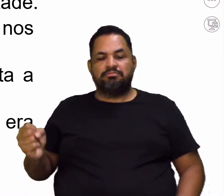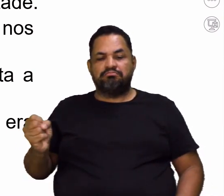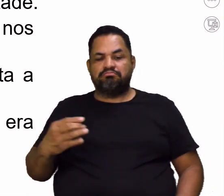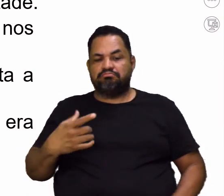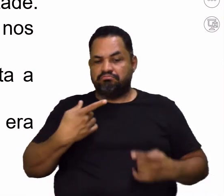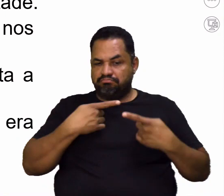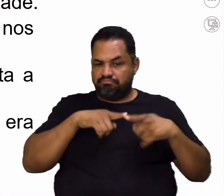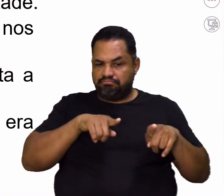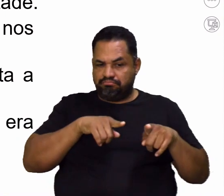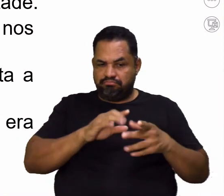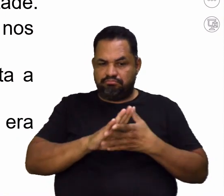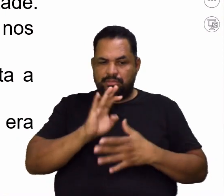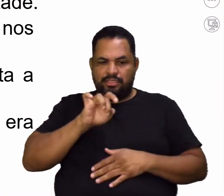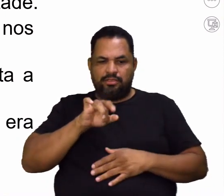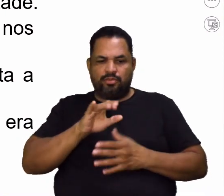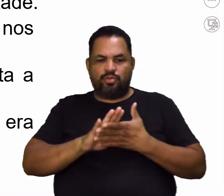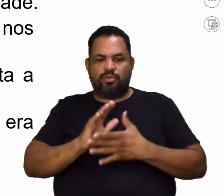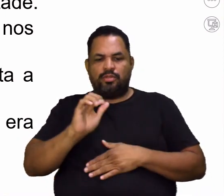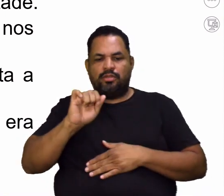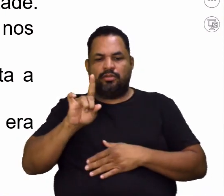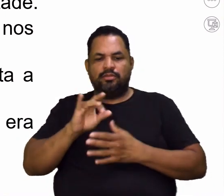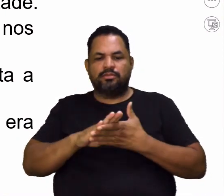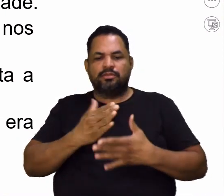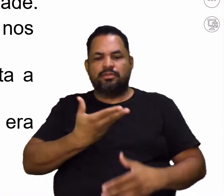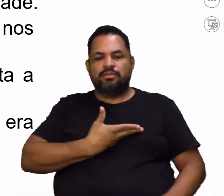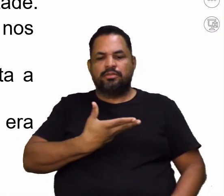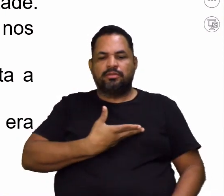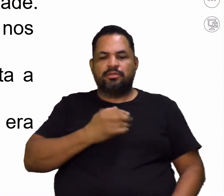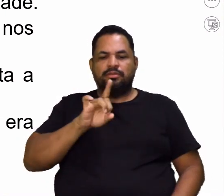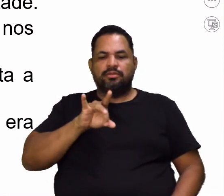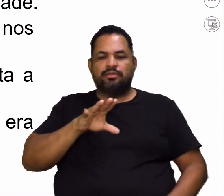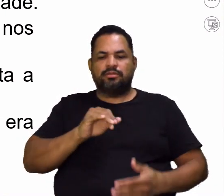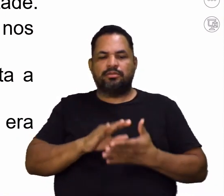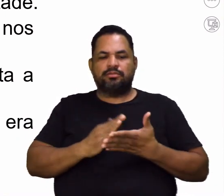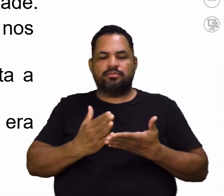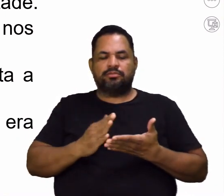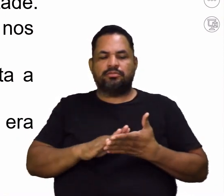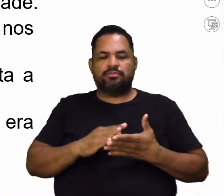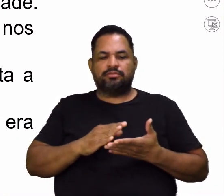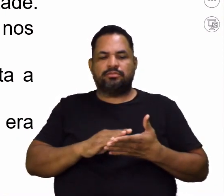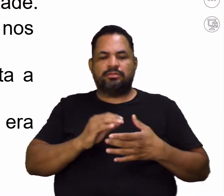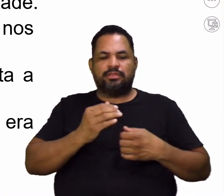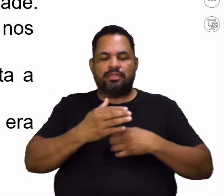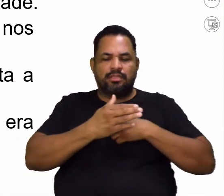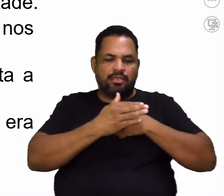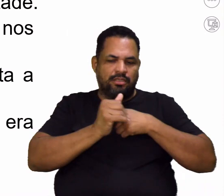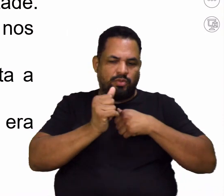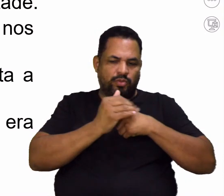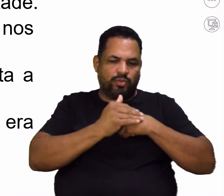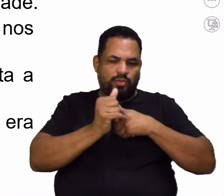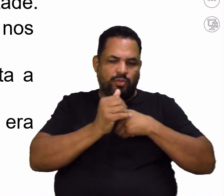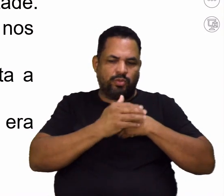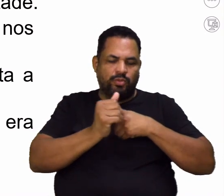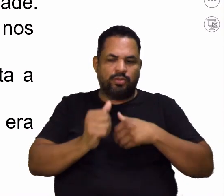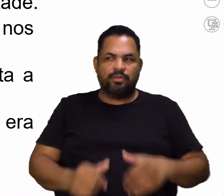Bento Alves um dos amigos de Sérgio que mais era pegajoso e